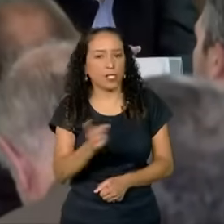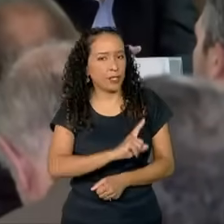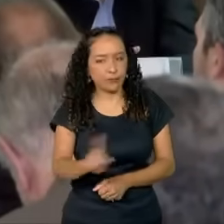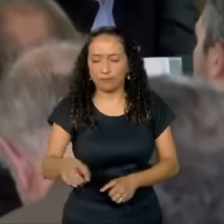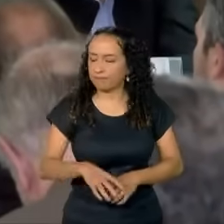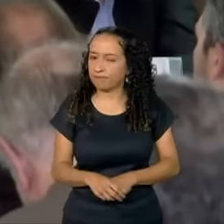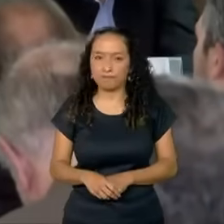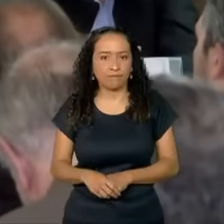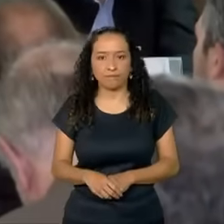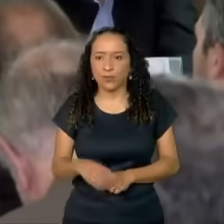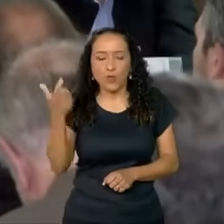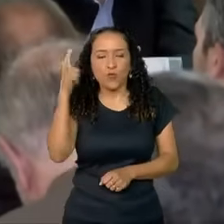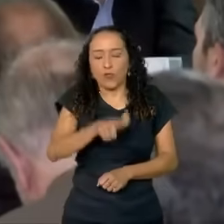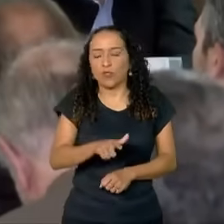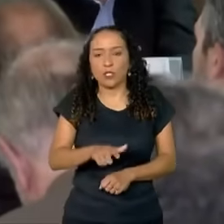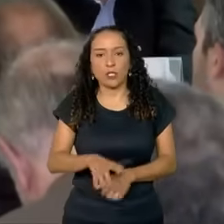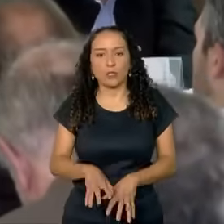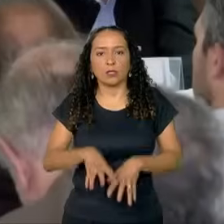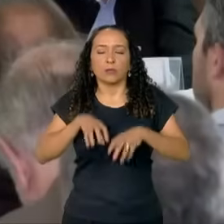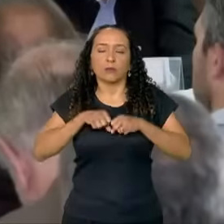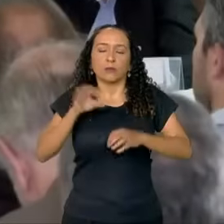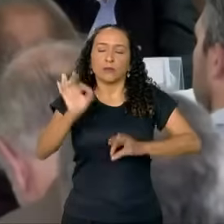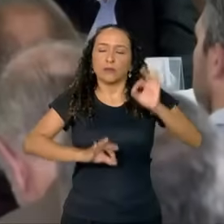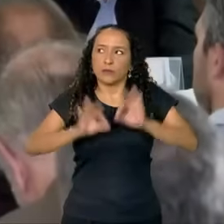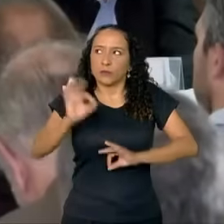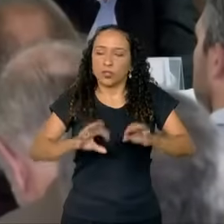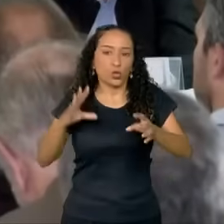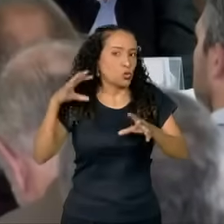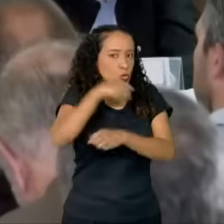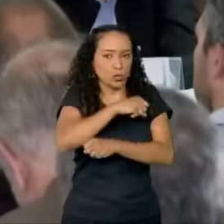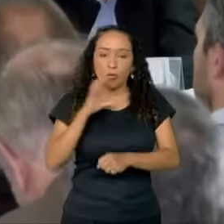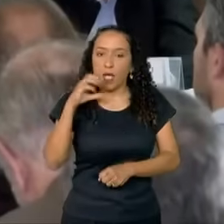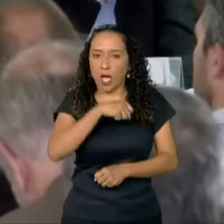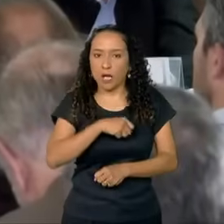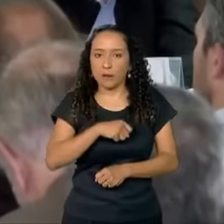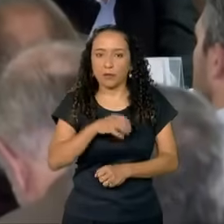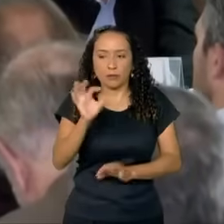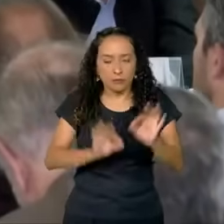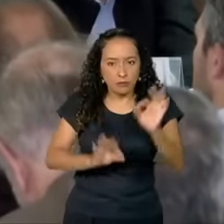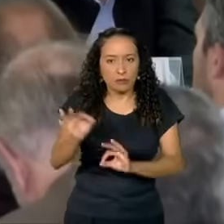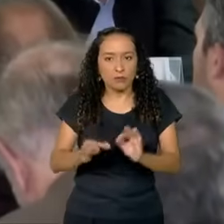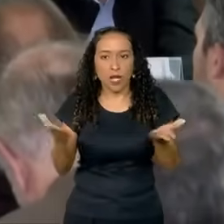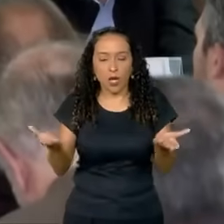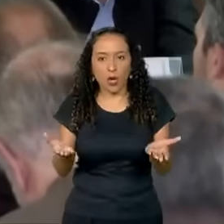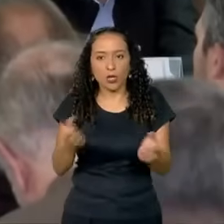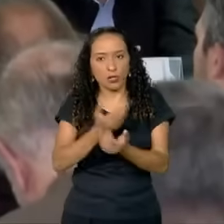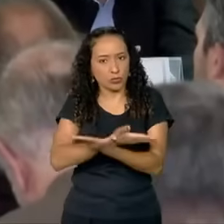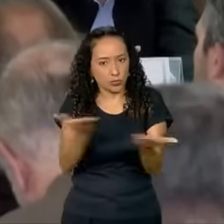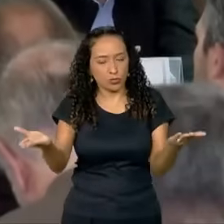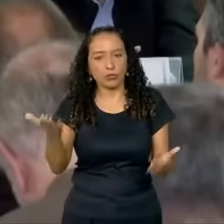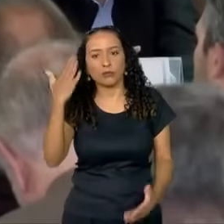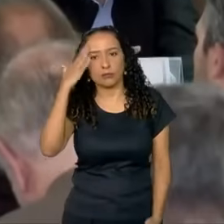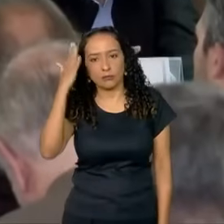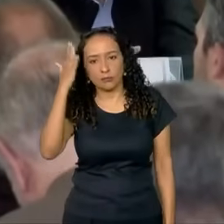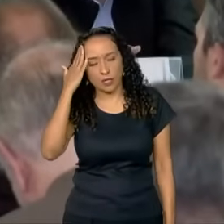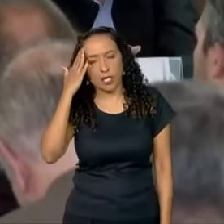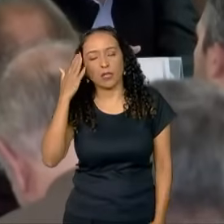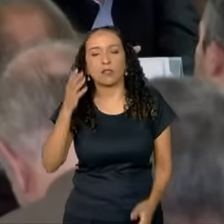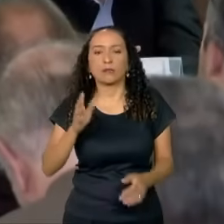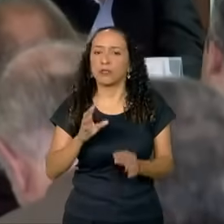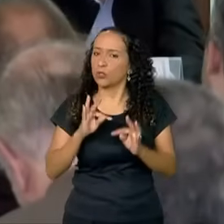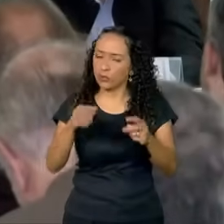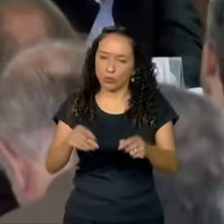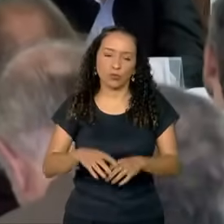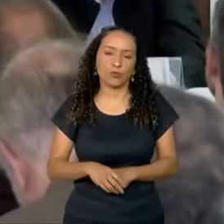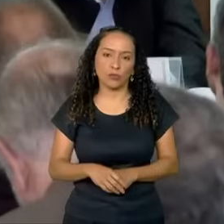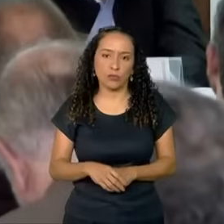fôlego para responder se a gente não encaminhar determinadas soluções que são aqui de conhecimento já prévio, né, de